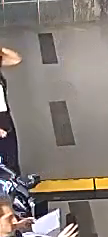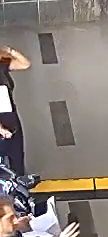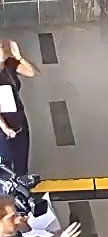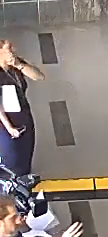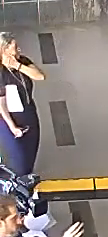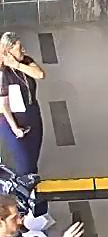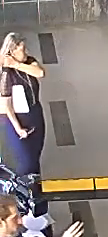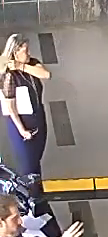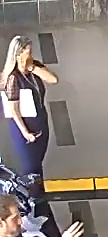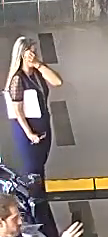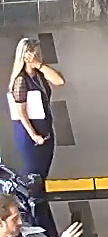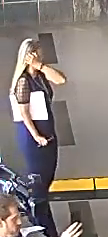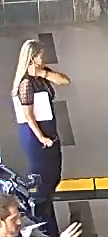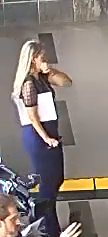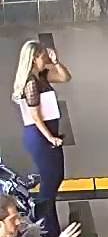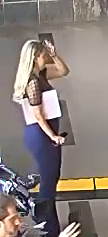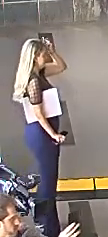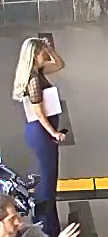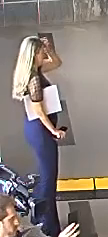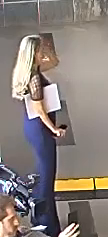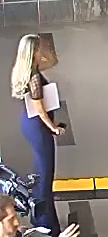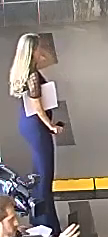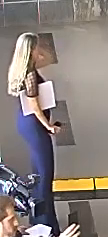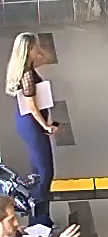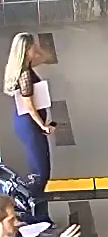da Defensoria Pública de Minas Gerais.